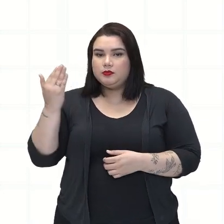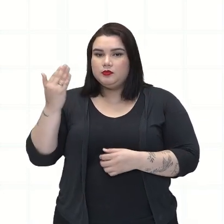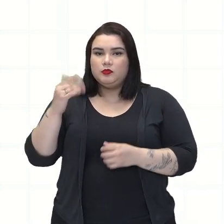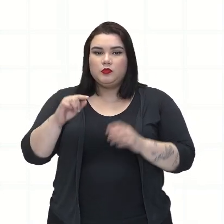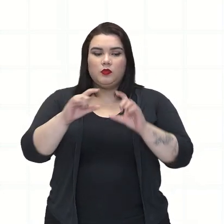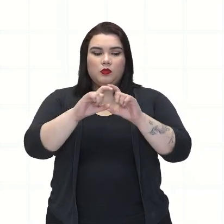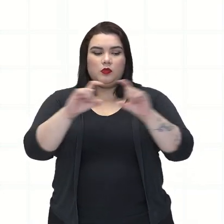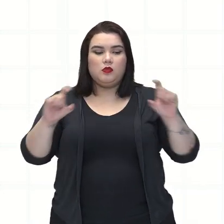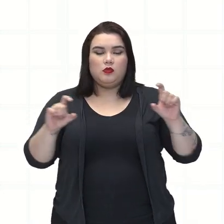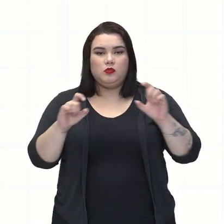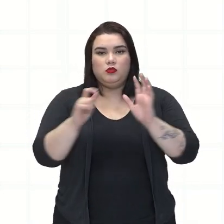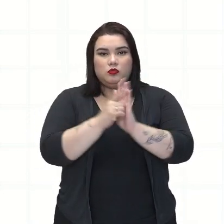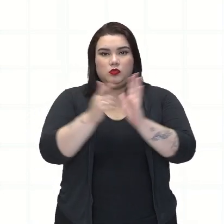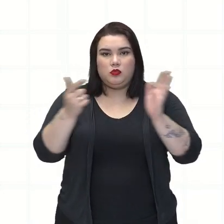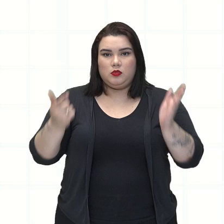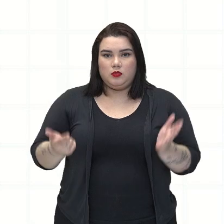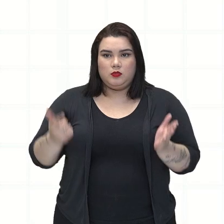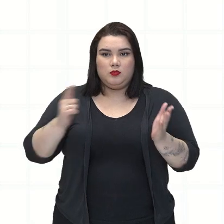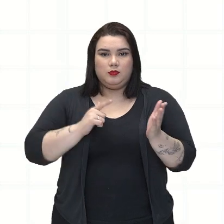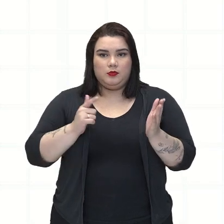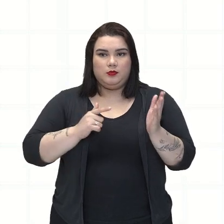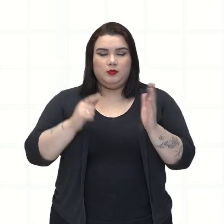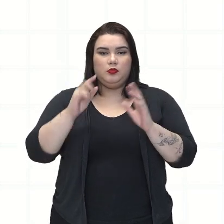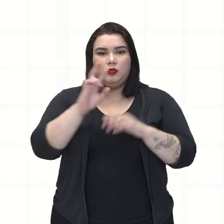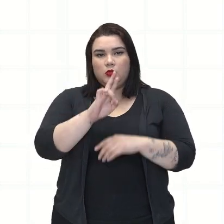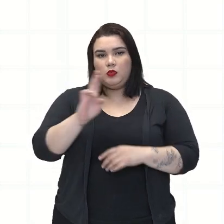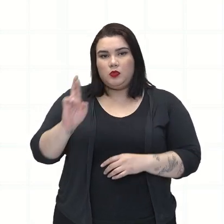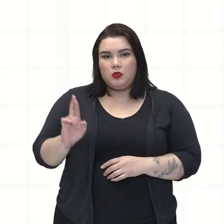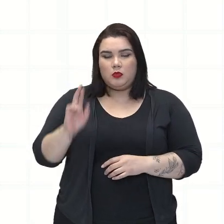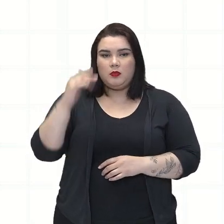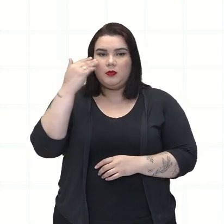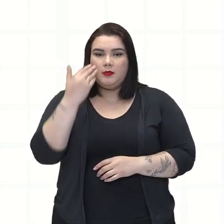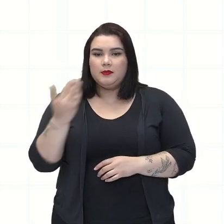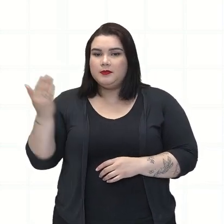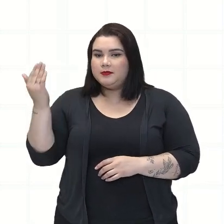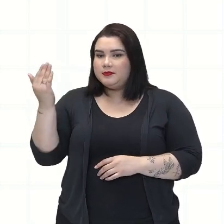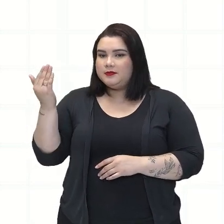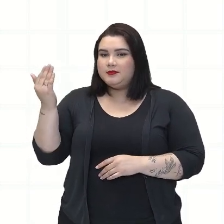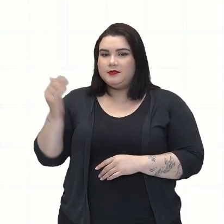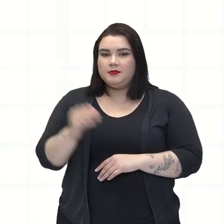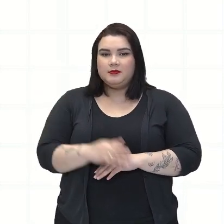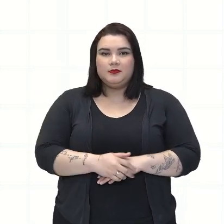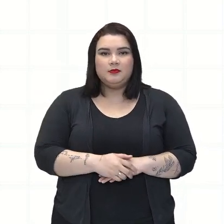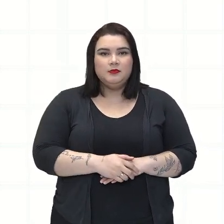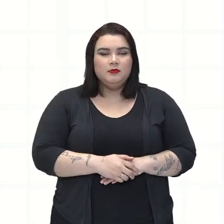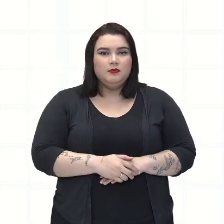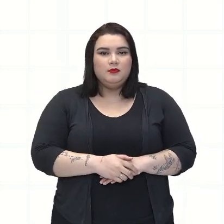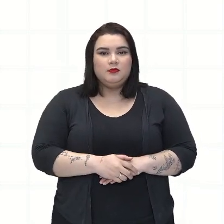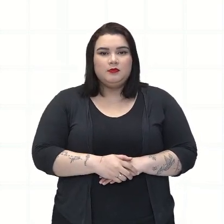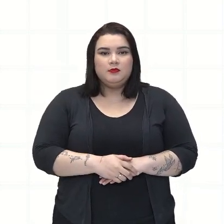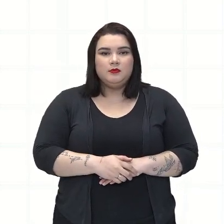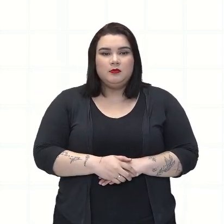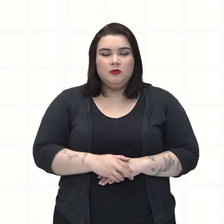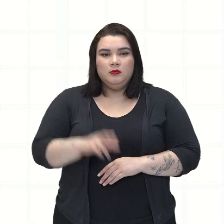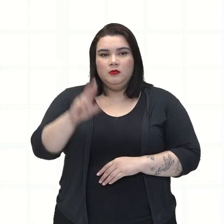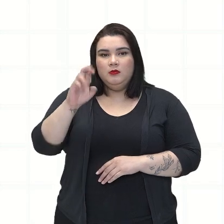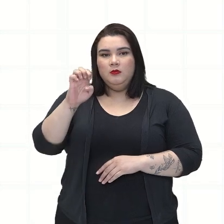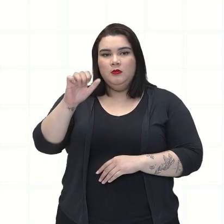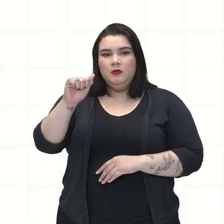jornal, o da revista, é chamada de Readers Letters. Reader é a